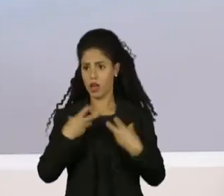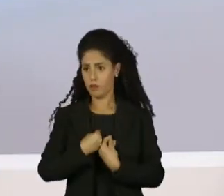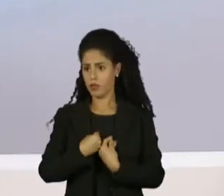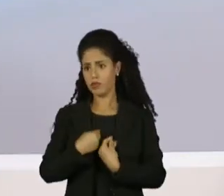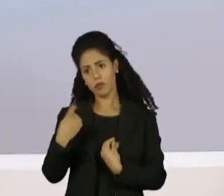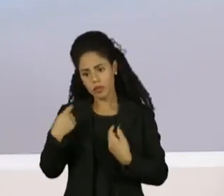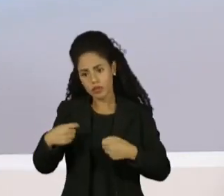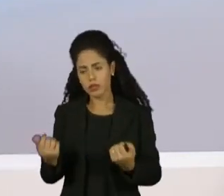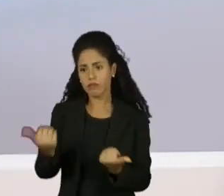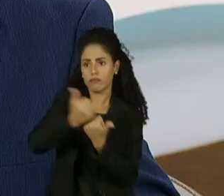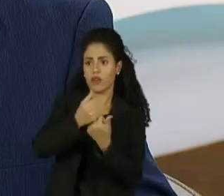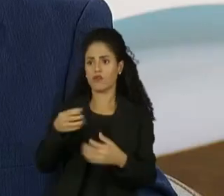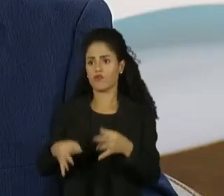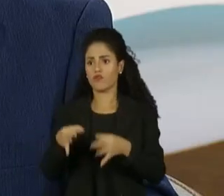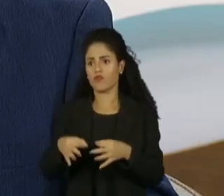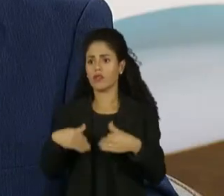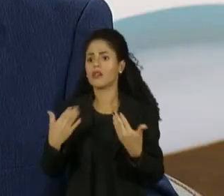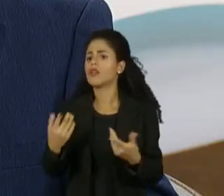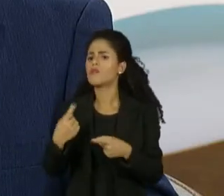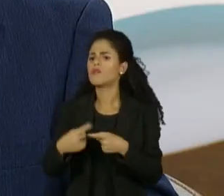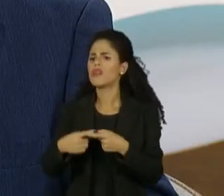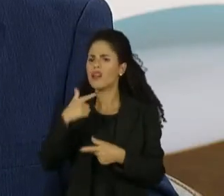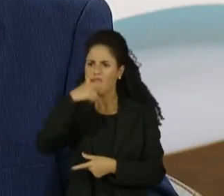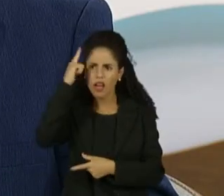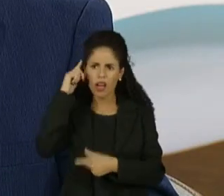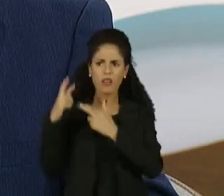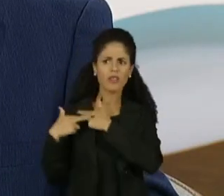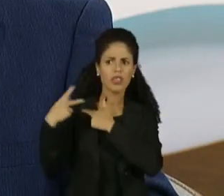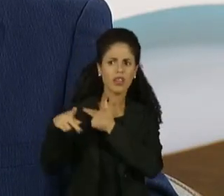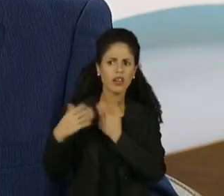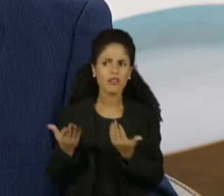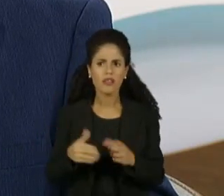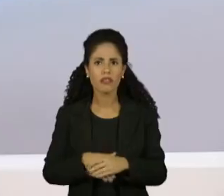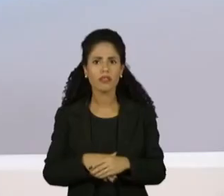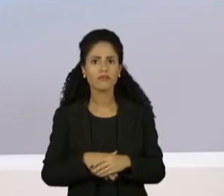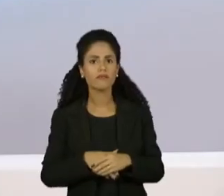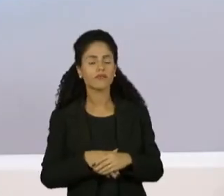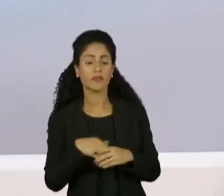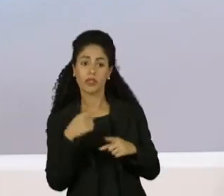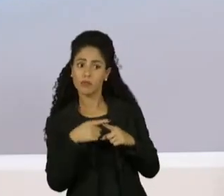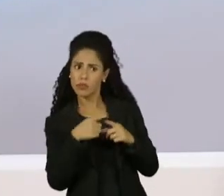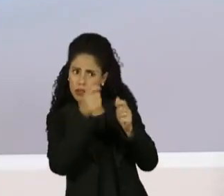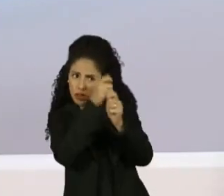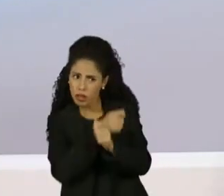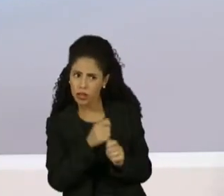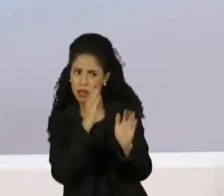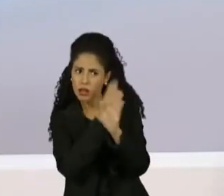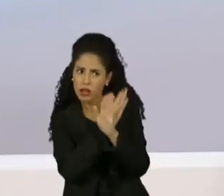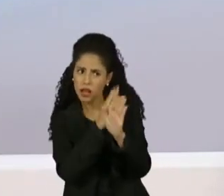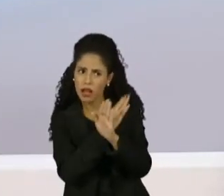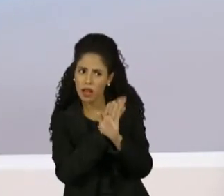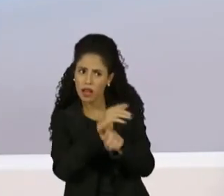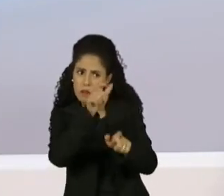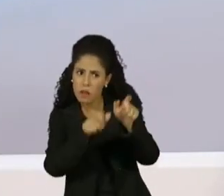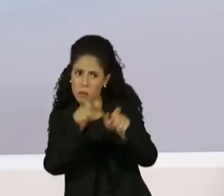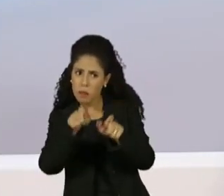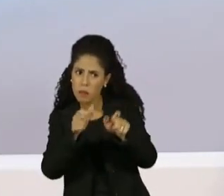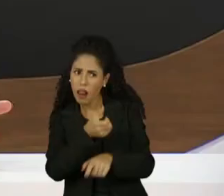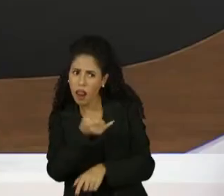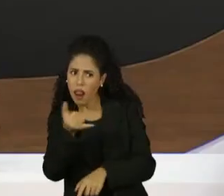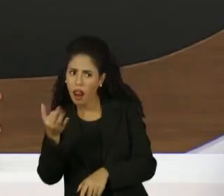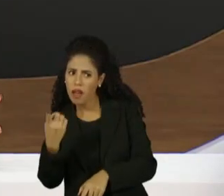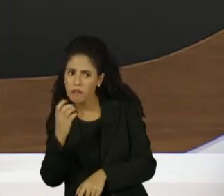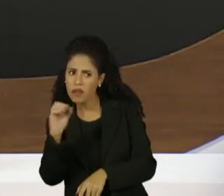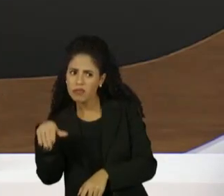instância. Por que Alexandre de Moraes está tomando conta disso? Porque a ABIN paralela monitorou centenas de autoridades? Por